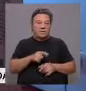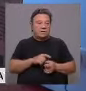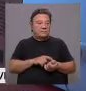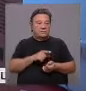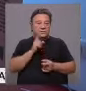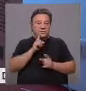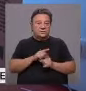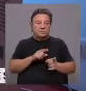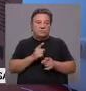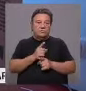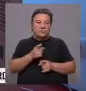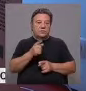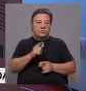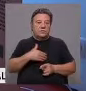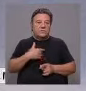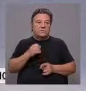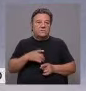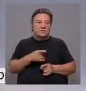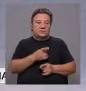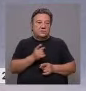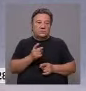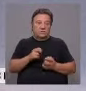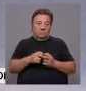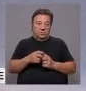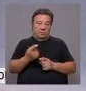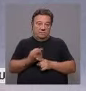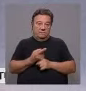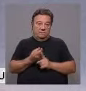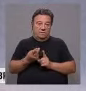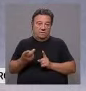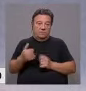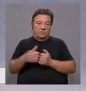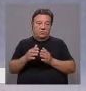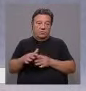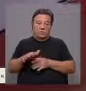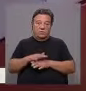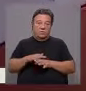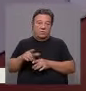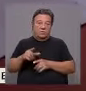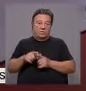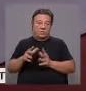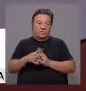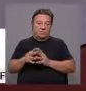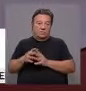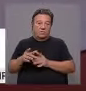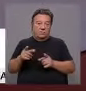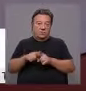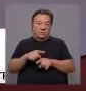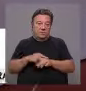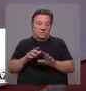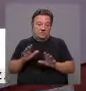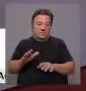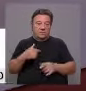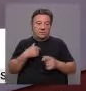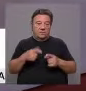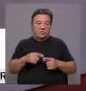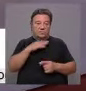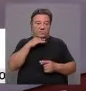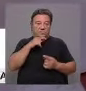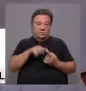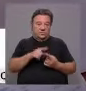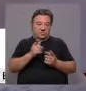estão? Porquê é que estão ameaçadas? Bom, os problemas são vários e atuam todos de uma forma cumulativa e em simultâneo. Temos a poluição, por